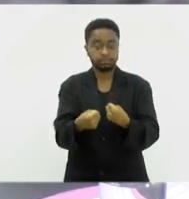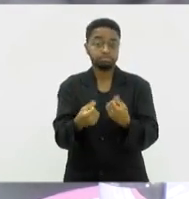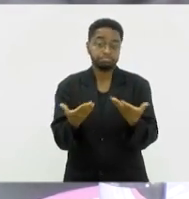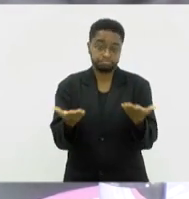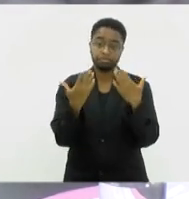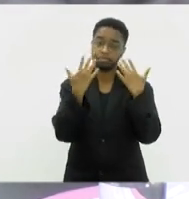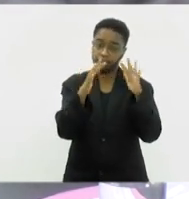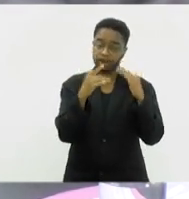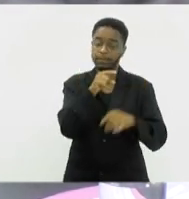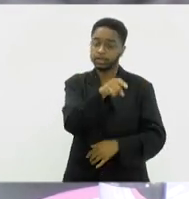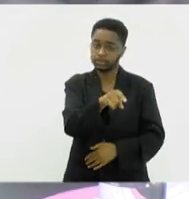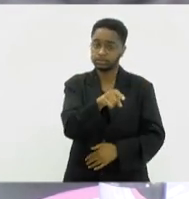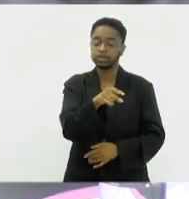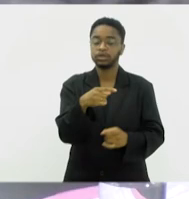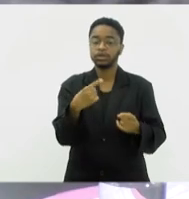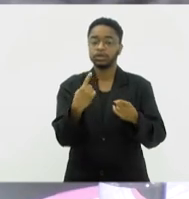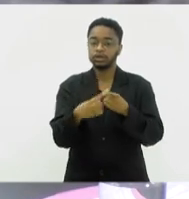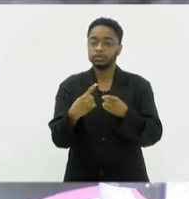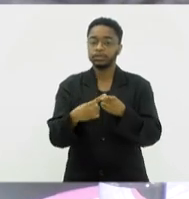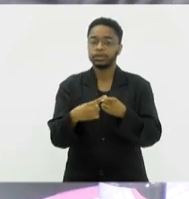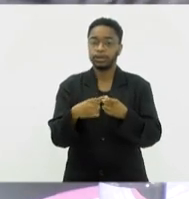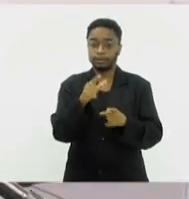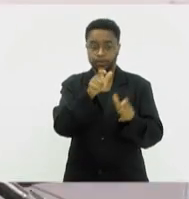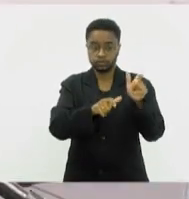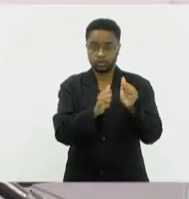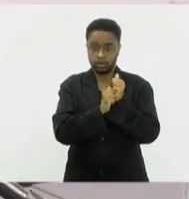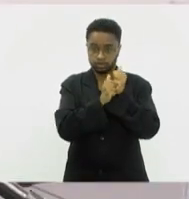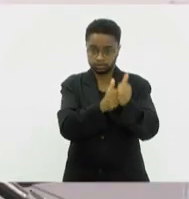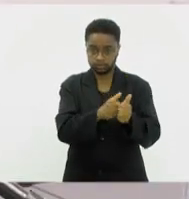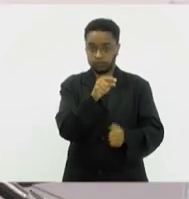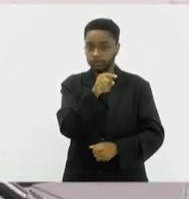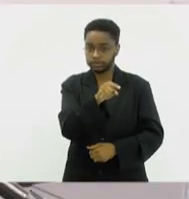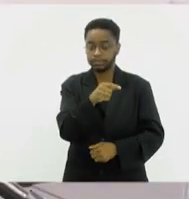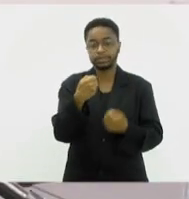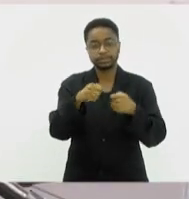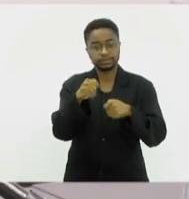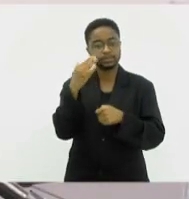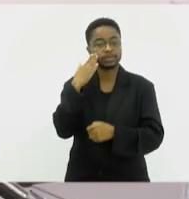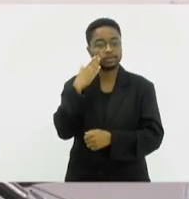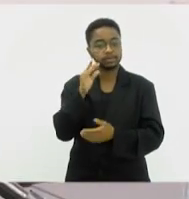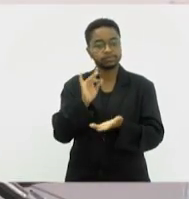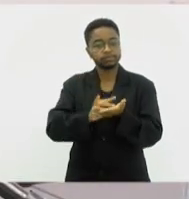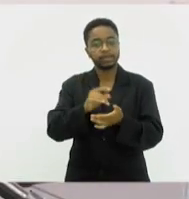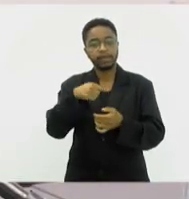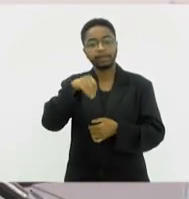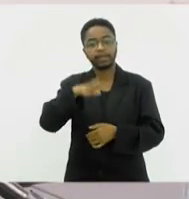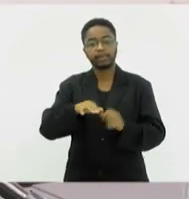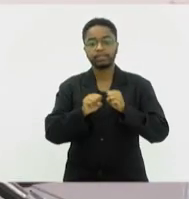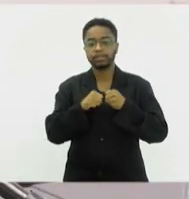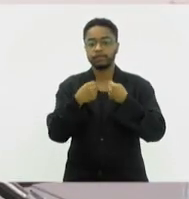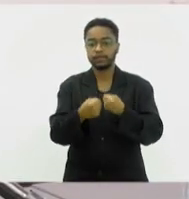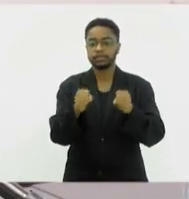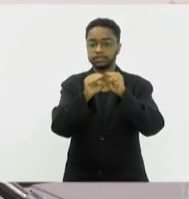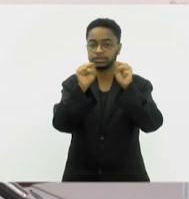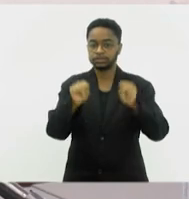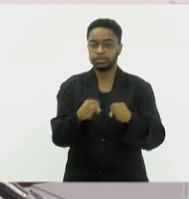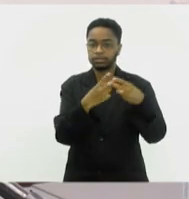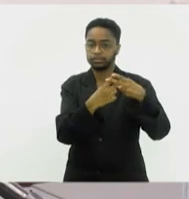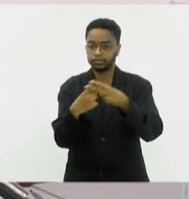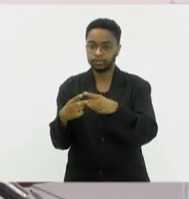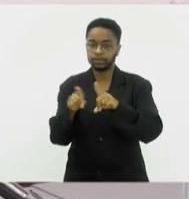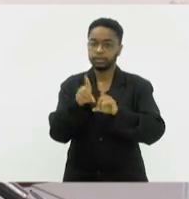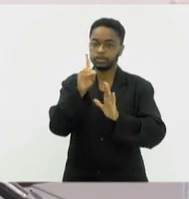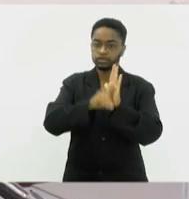Então, parabéns ao seu mandato, que as pessoas que lhe seguem, lhe acompanhem, saibam efetivamente quem defende o sistema carcerário, os